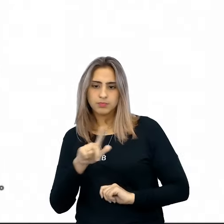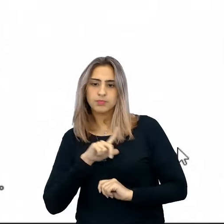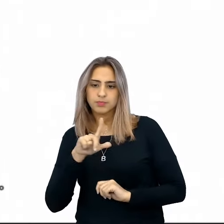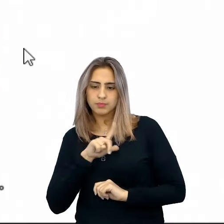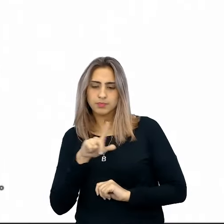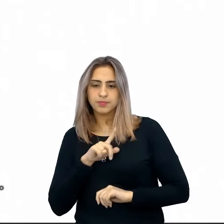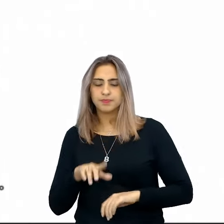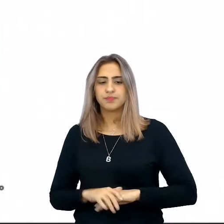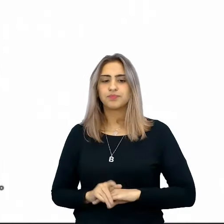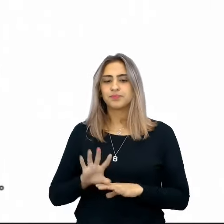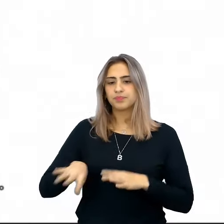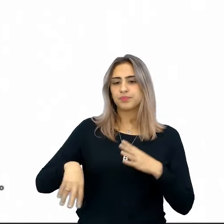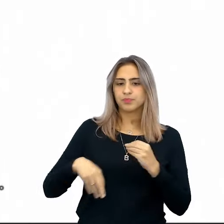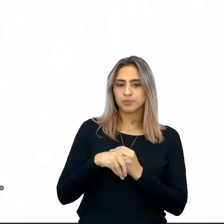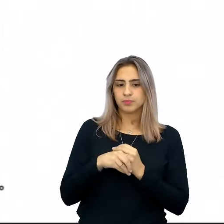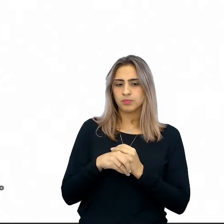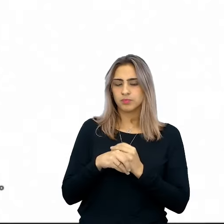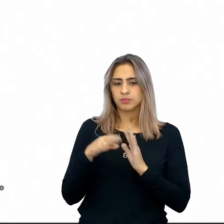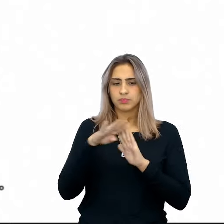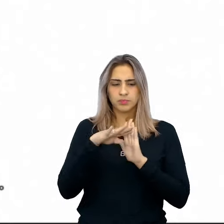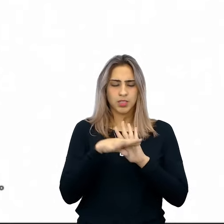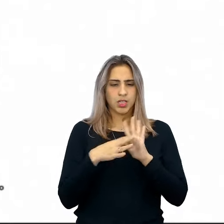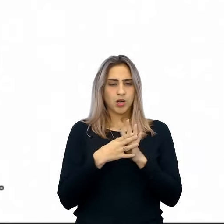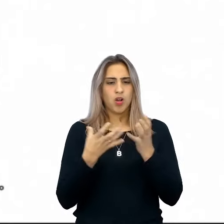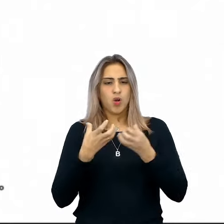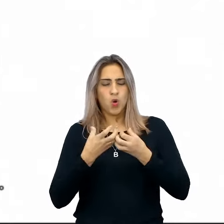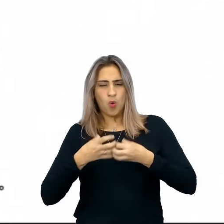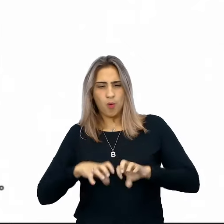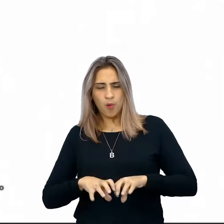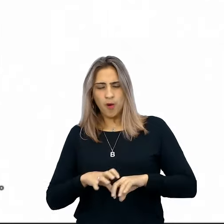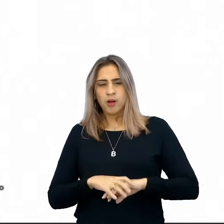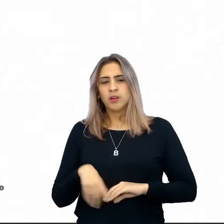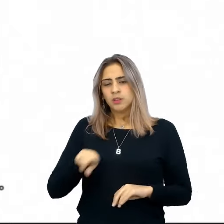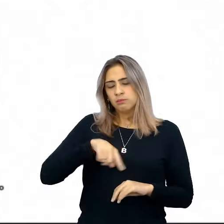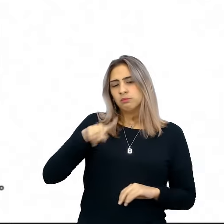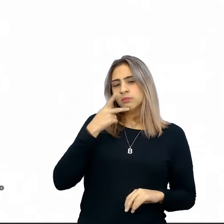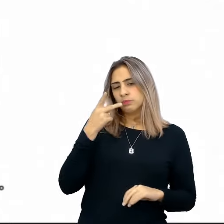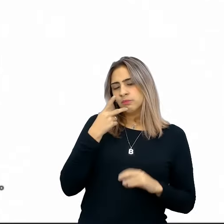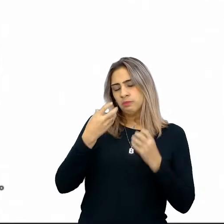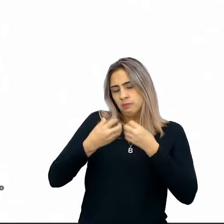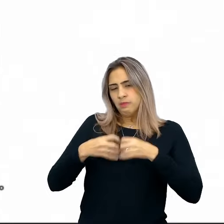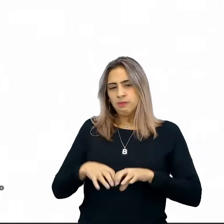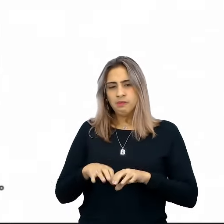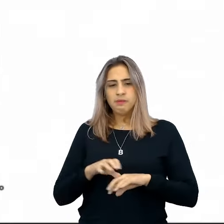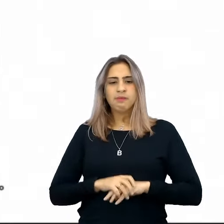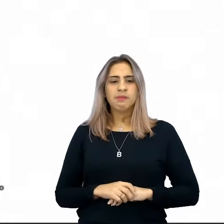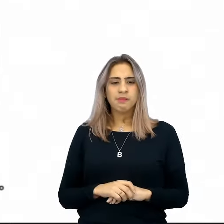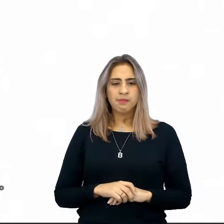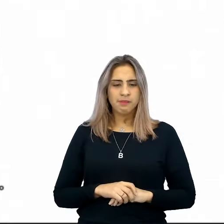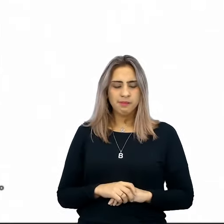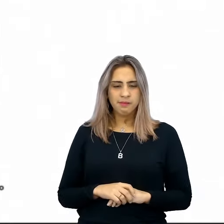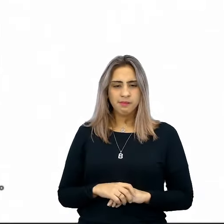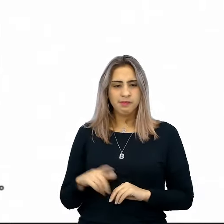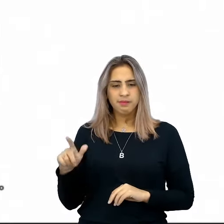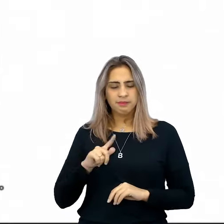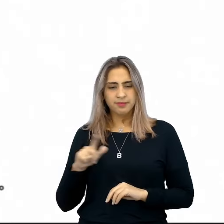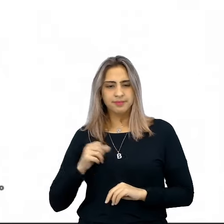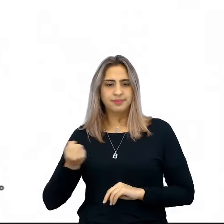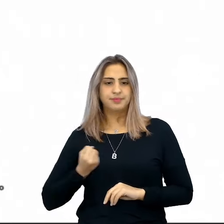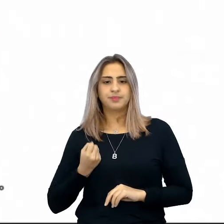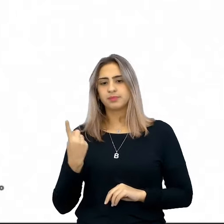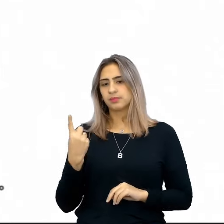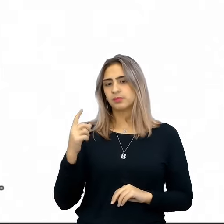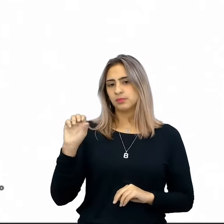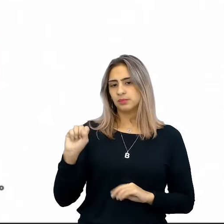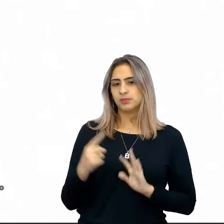né, juntado as cartelas de ovos, né, com os ovos, né, que ele fala em cartelas de ovos e de ovos, e ter obtido o número 18,